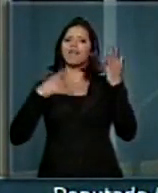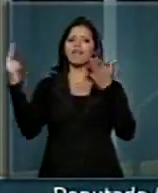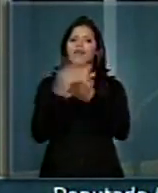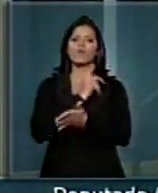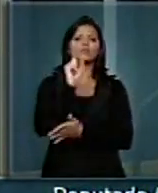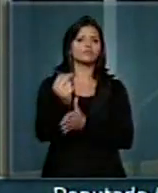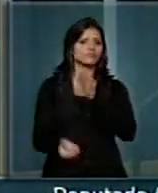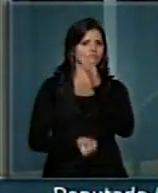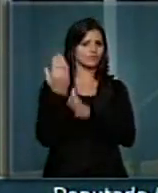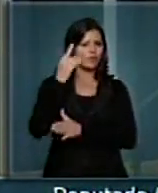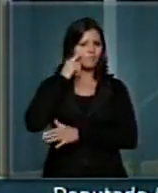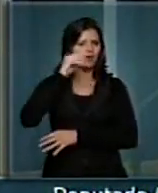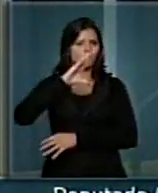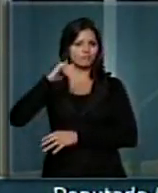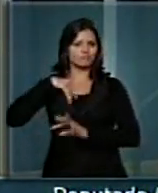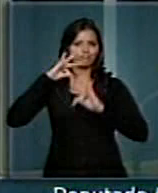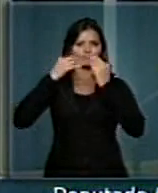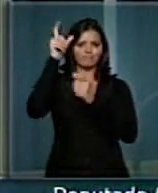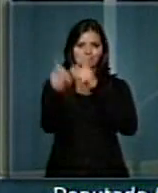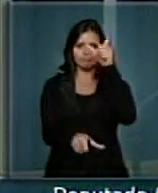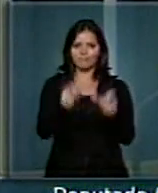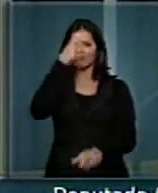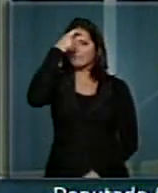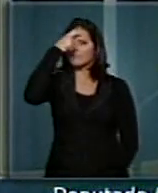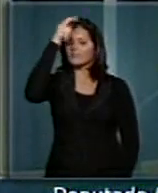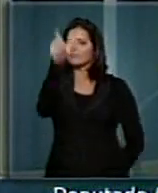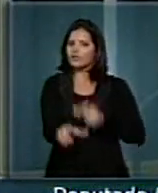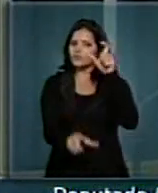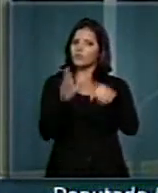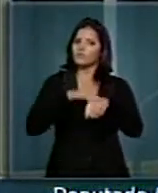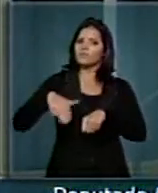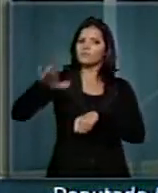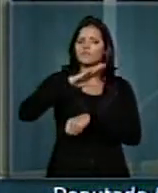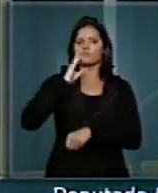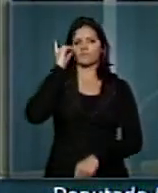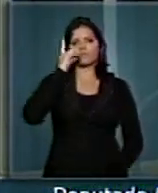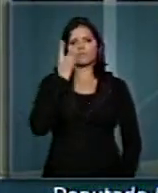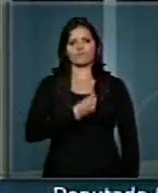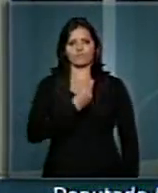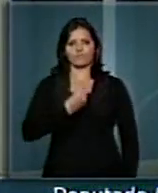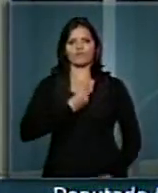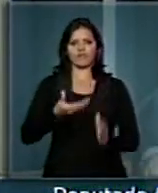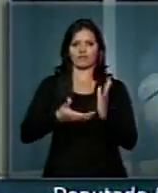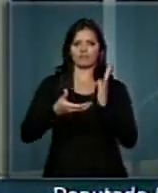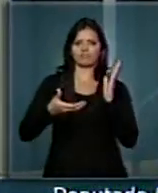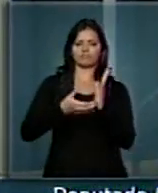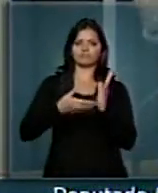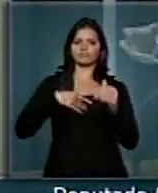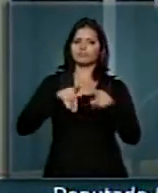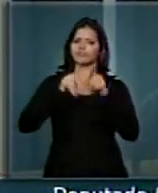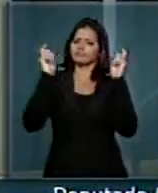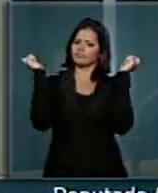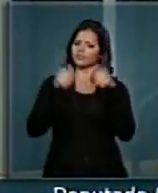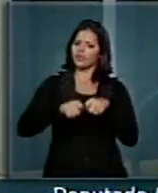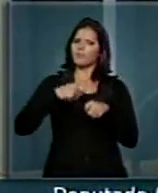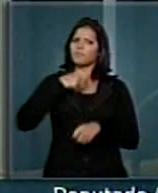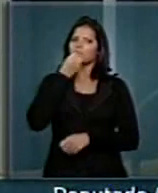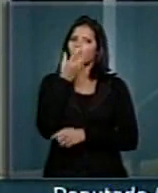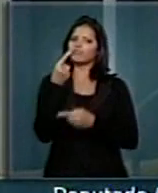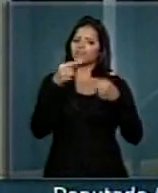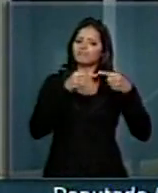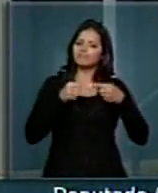gerar amadurecimento na cabeça da maioria dos parlamentares, para permitir que o bom